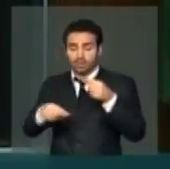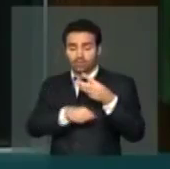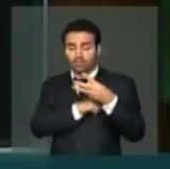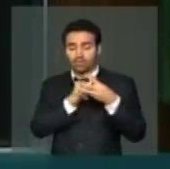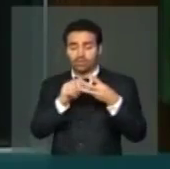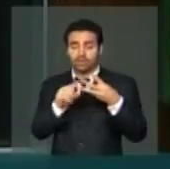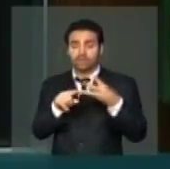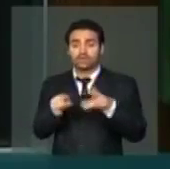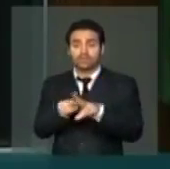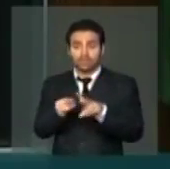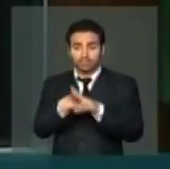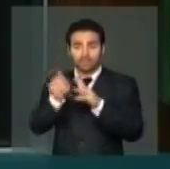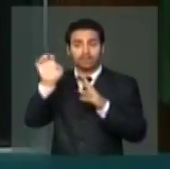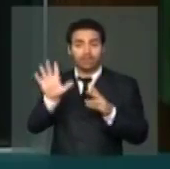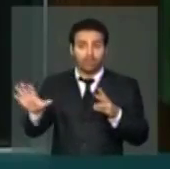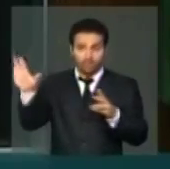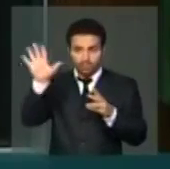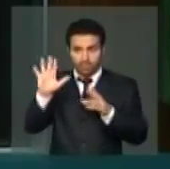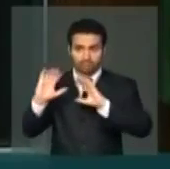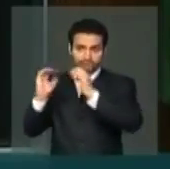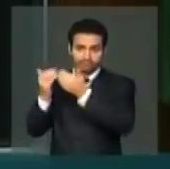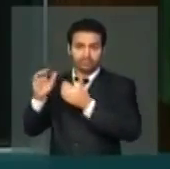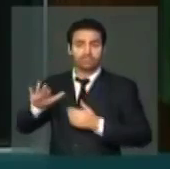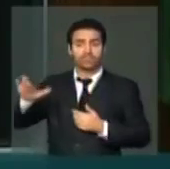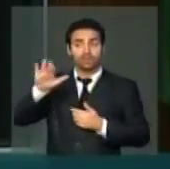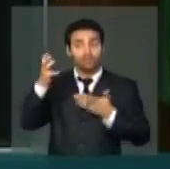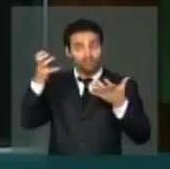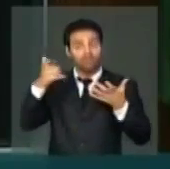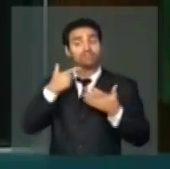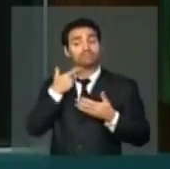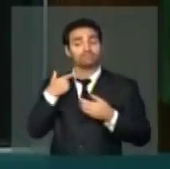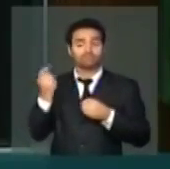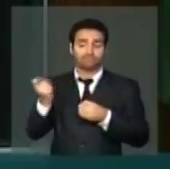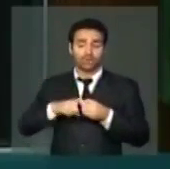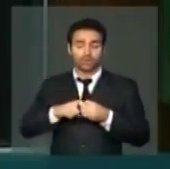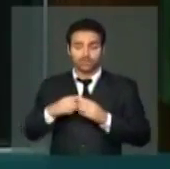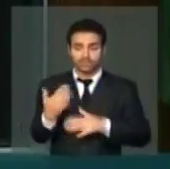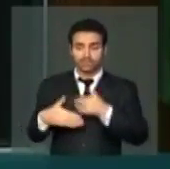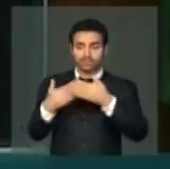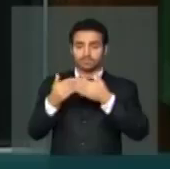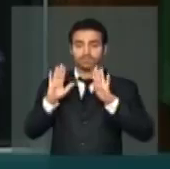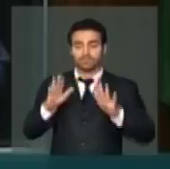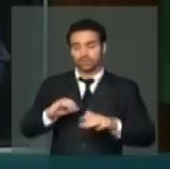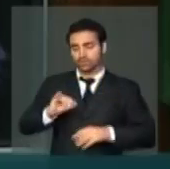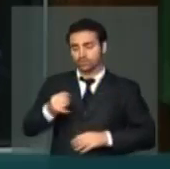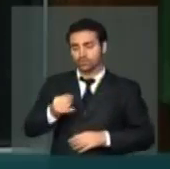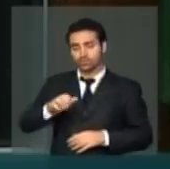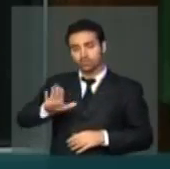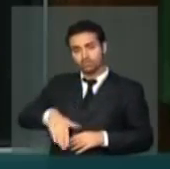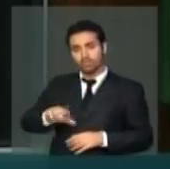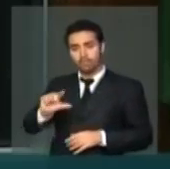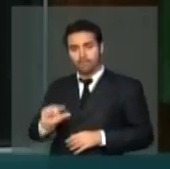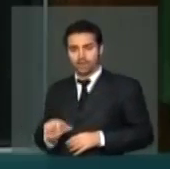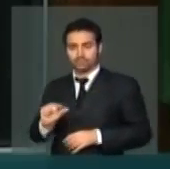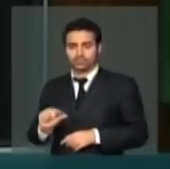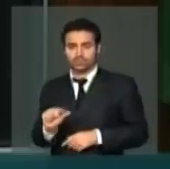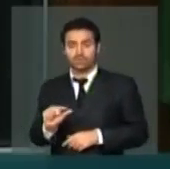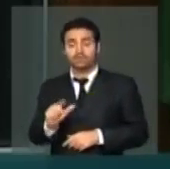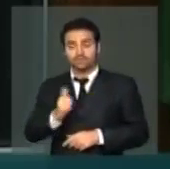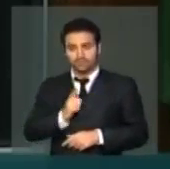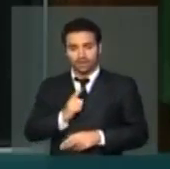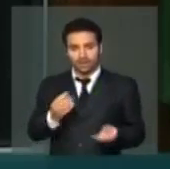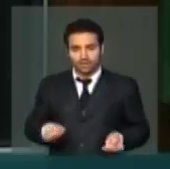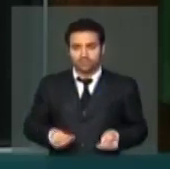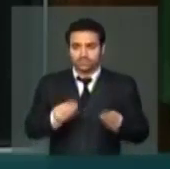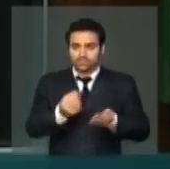agora pela Comunidade Europeia, que buscam retomar o crescimento com taxas de juros mais baixas, estímulos fiscais